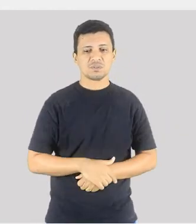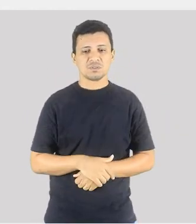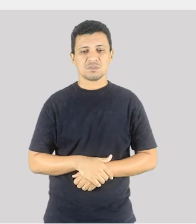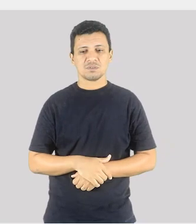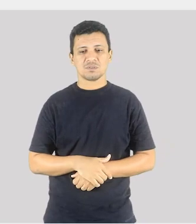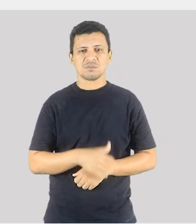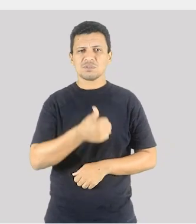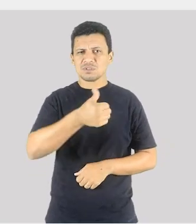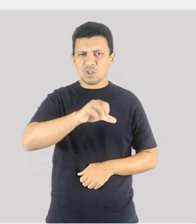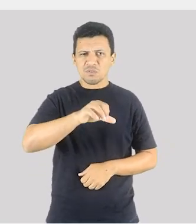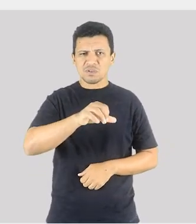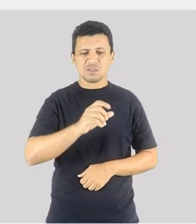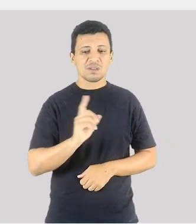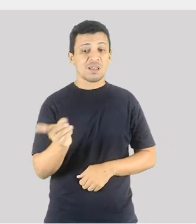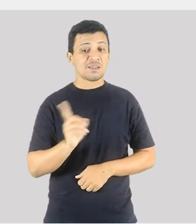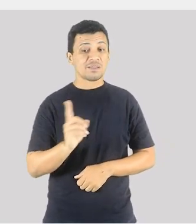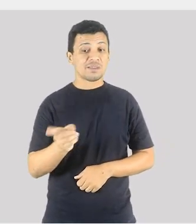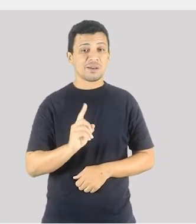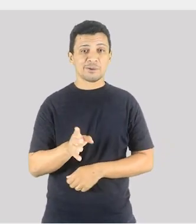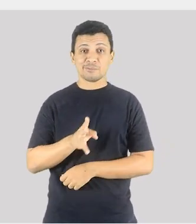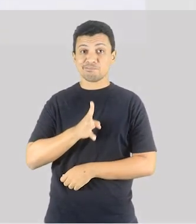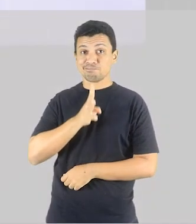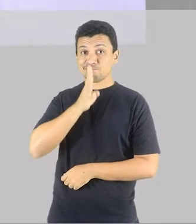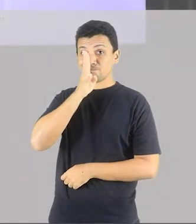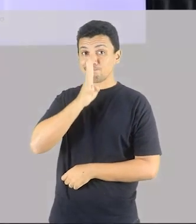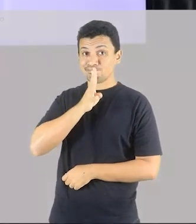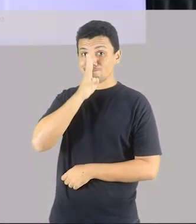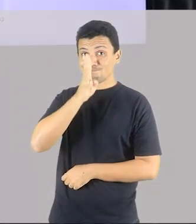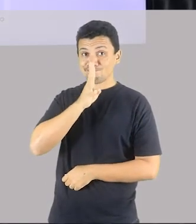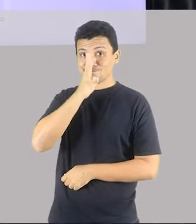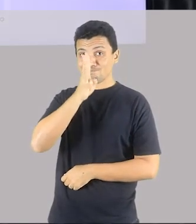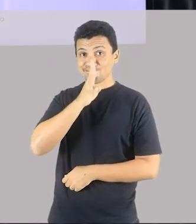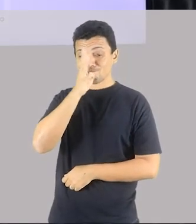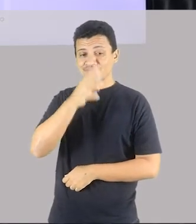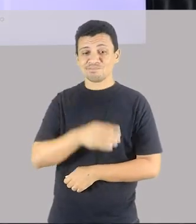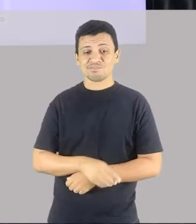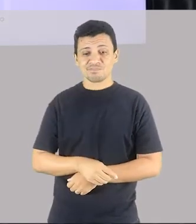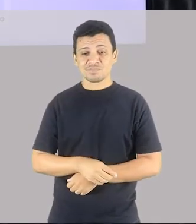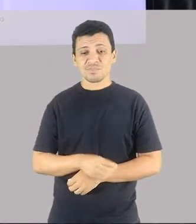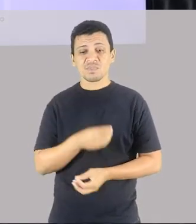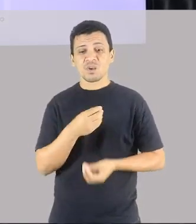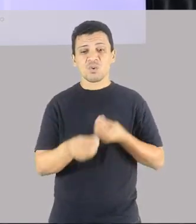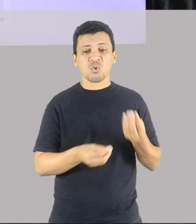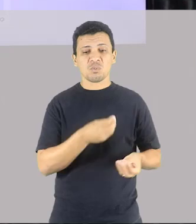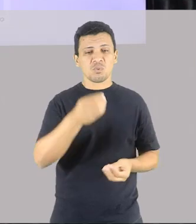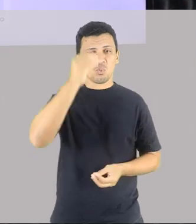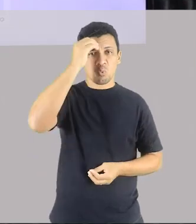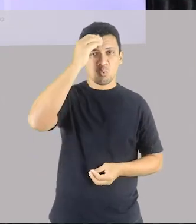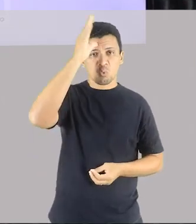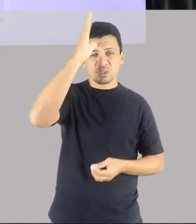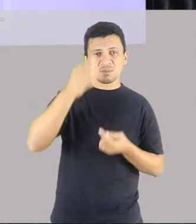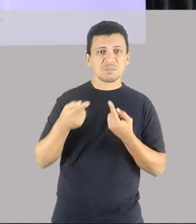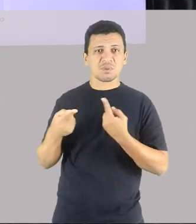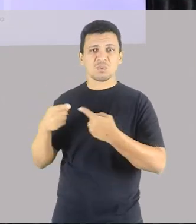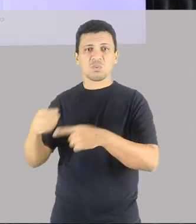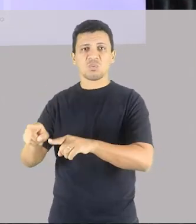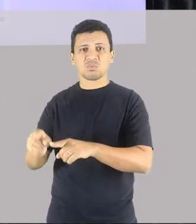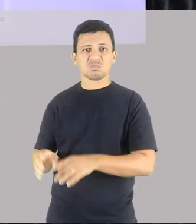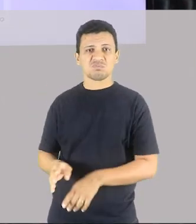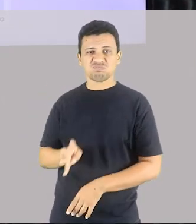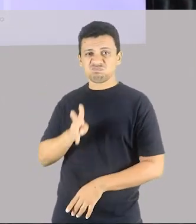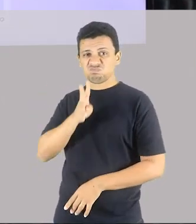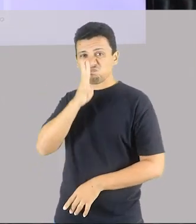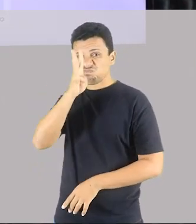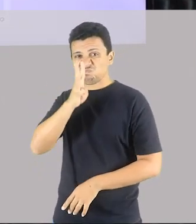da ignorância. A biblioteca, né, com todo o seu conhecimento, combatendo aí a ignorância. Gente,